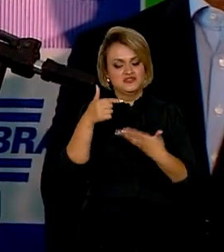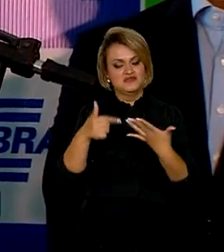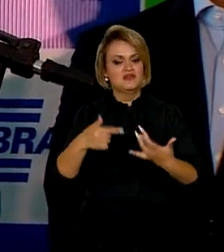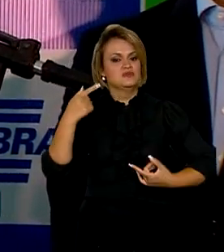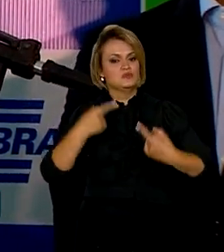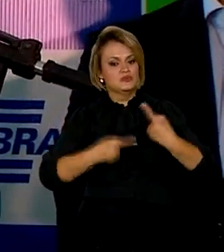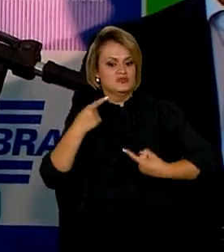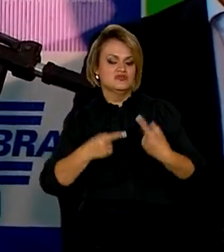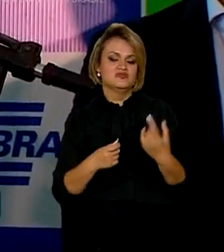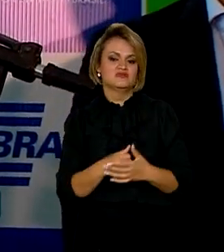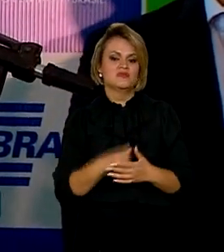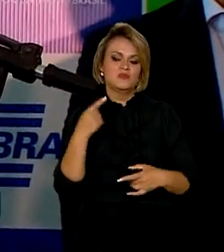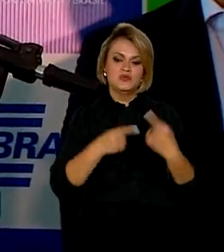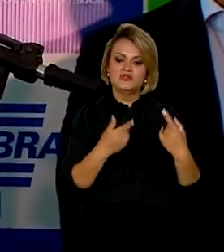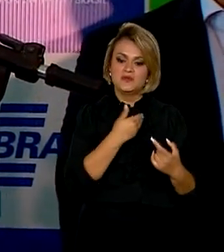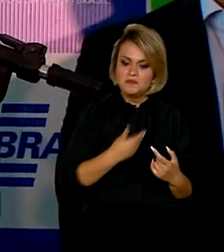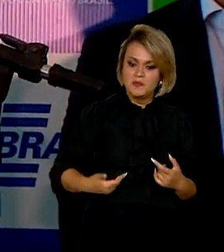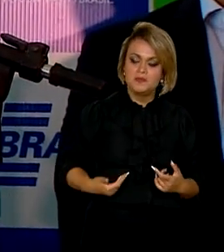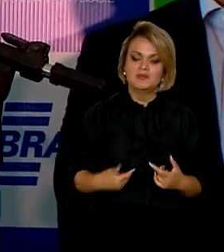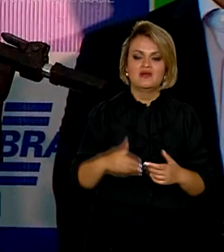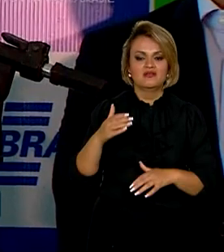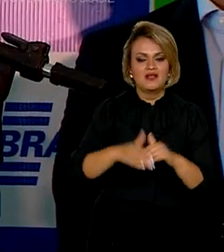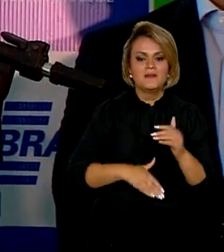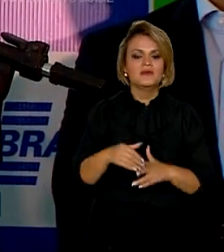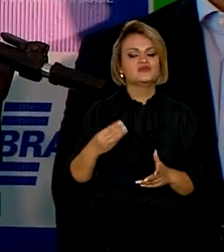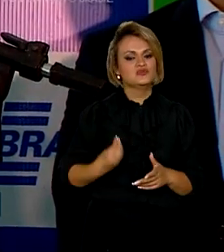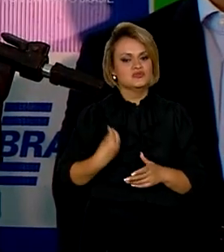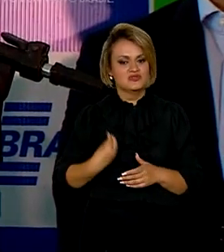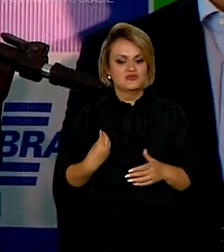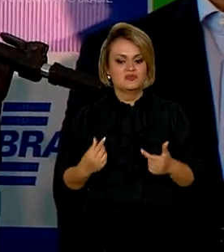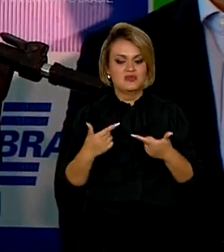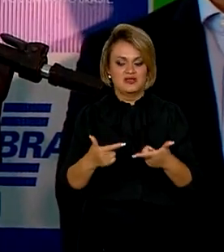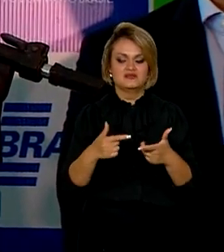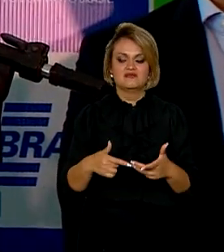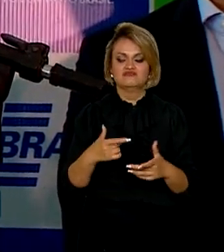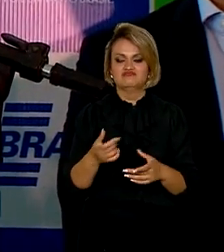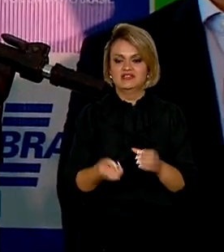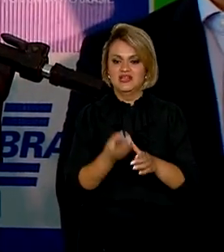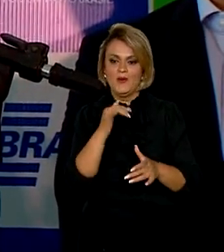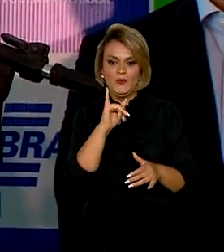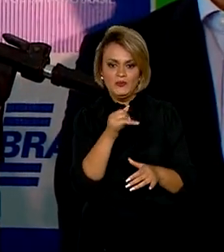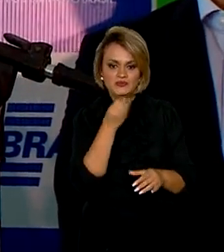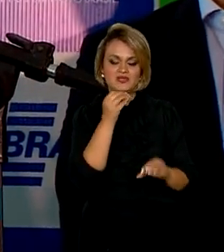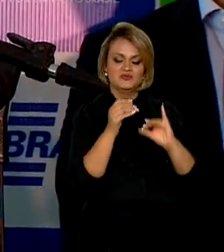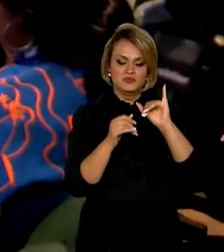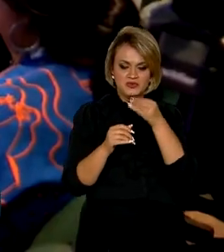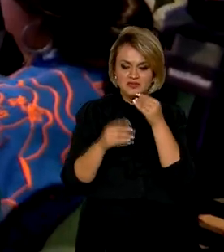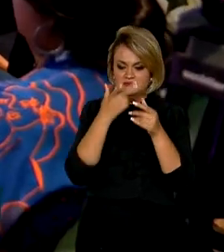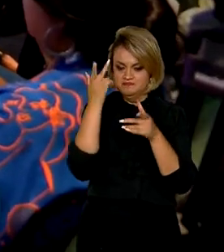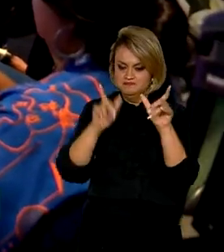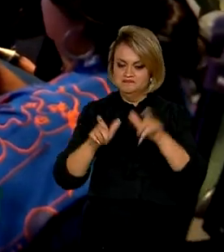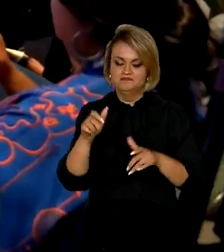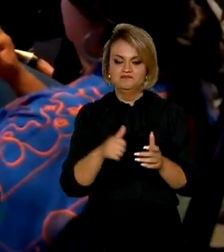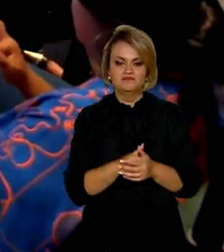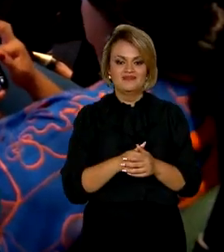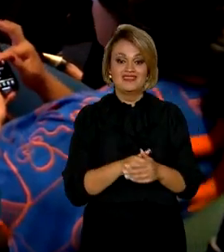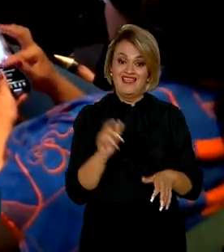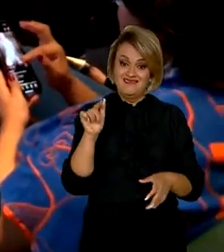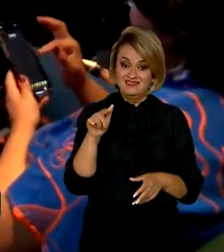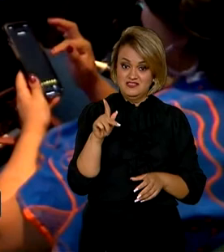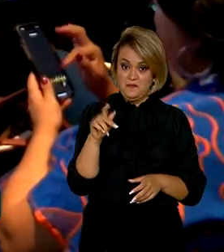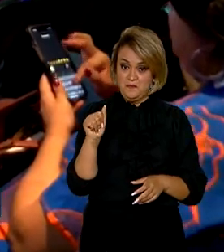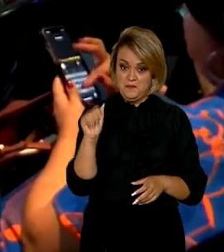política, né, pública aplicada para atração do capital e geração de oportunidade para as pessoas. O novo programa